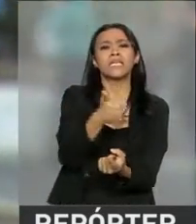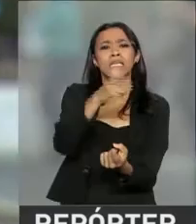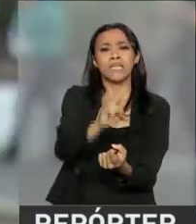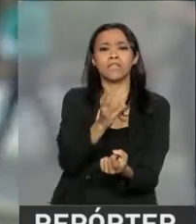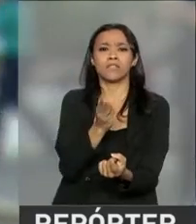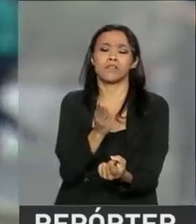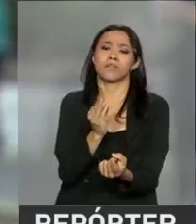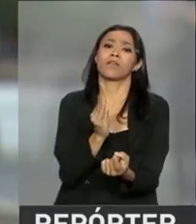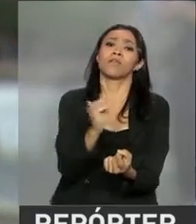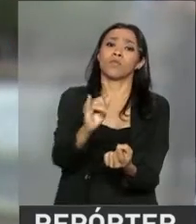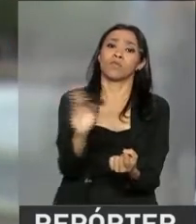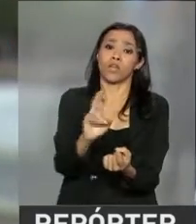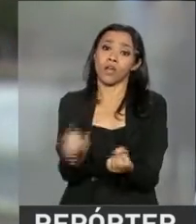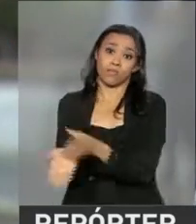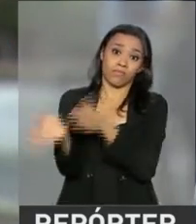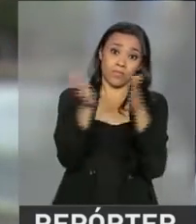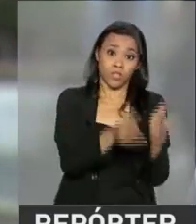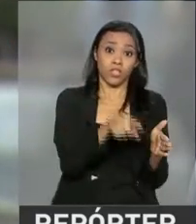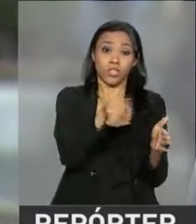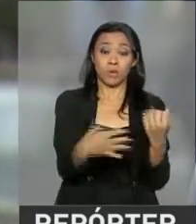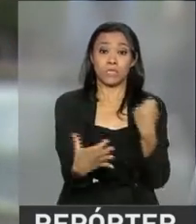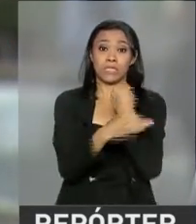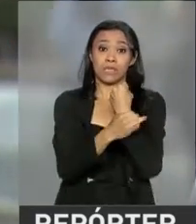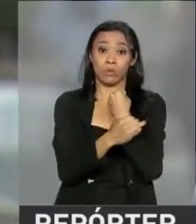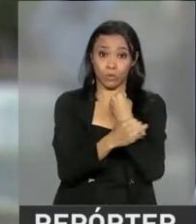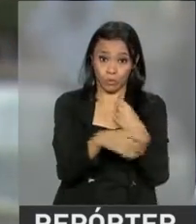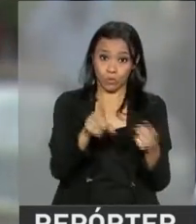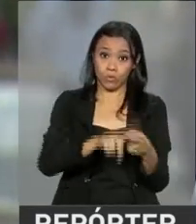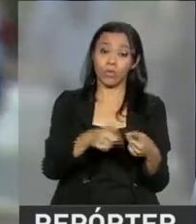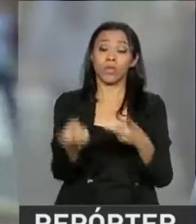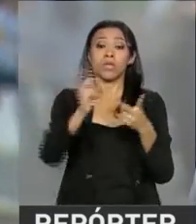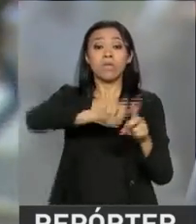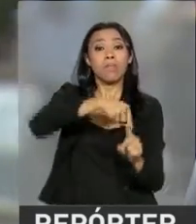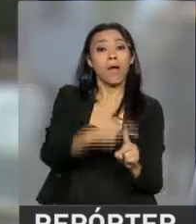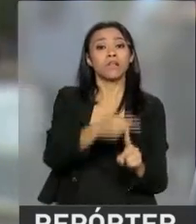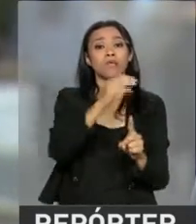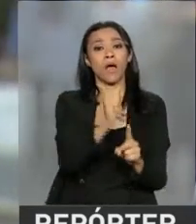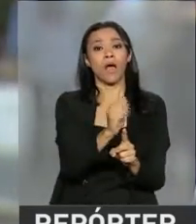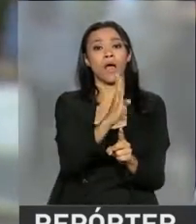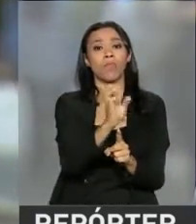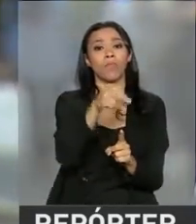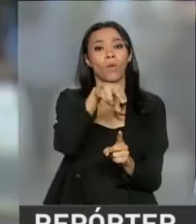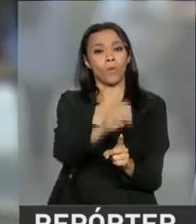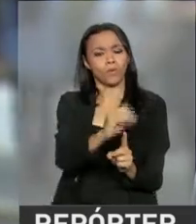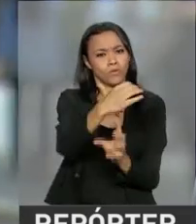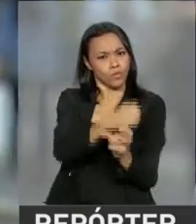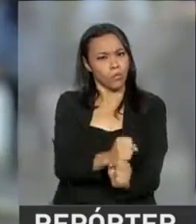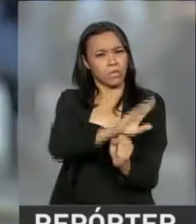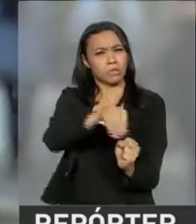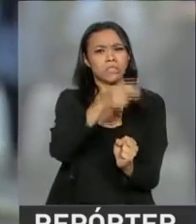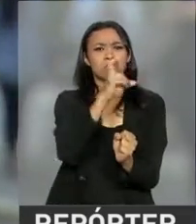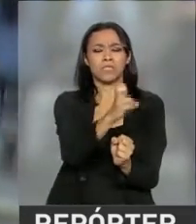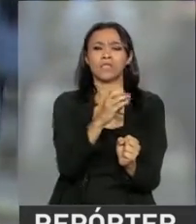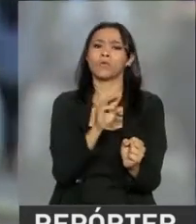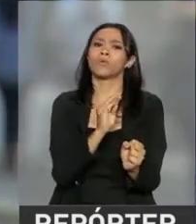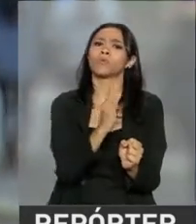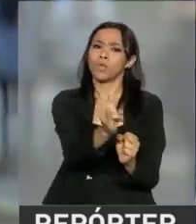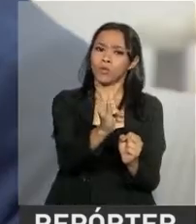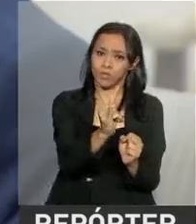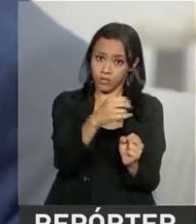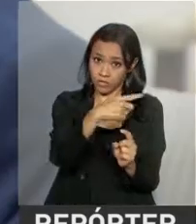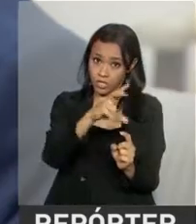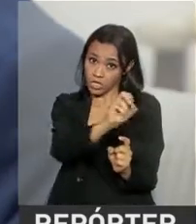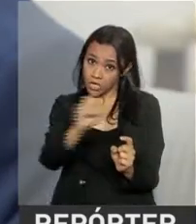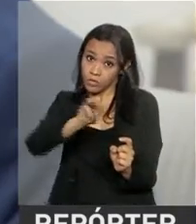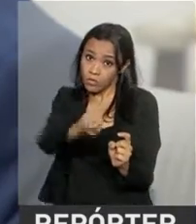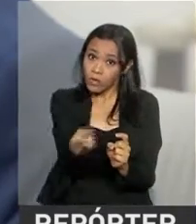bilhões de reais. Já com o seguro-desemprego e o abono salarial, a ampliação atingiu 5 bilhões e meio de reais. É